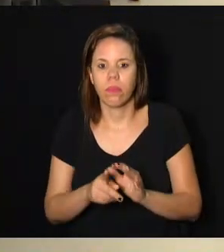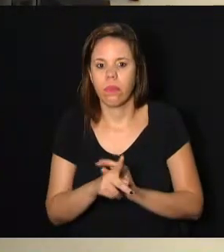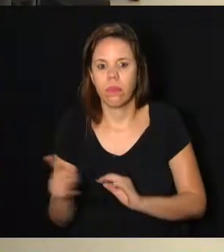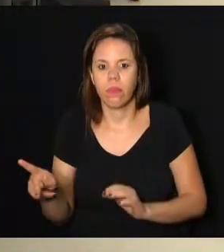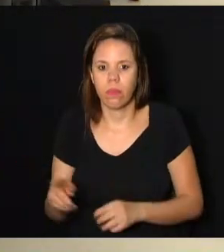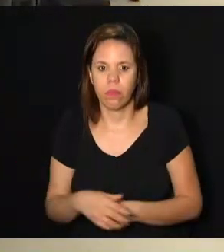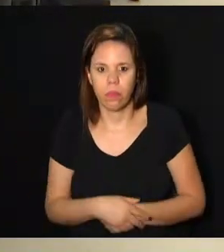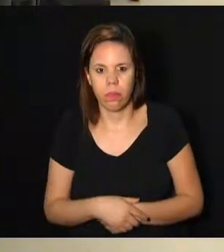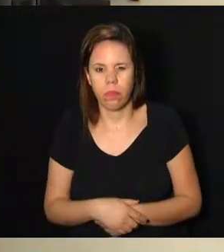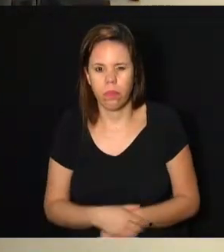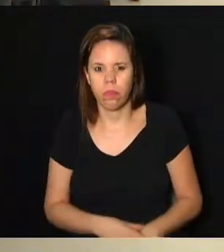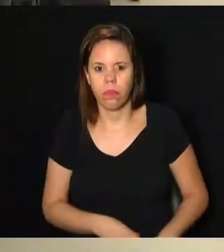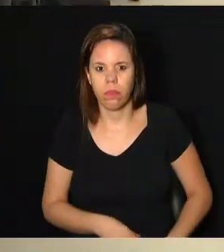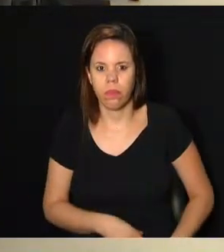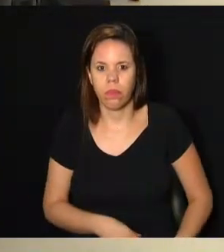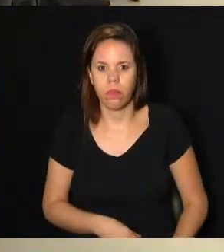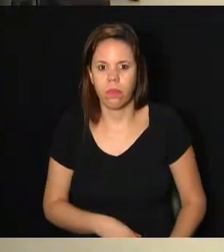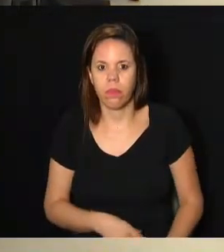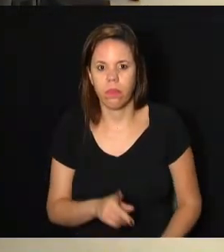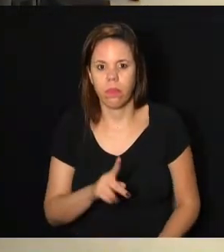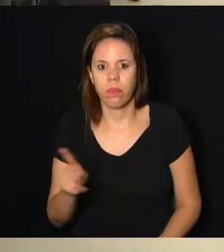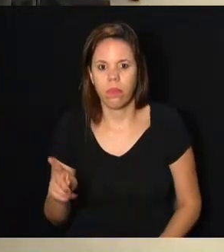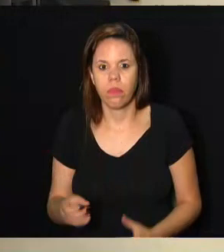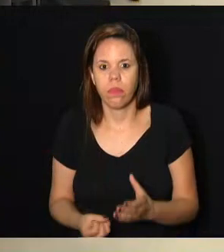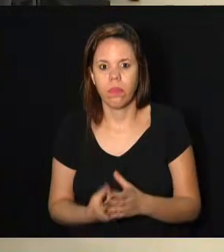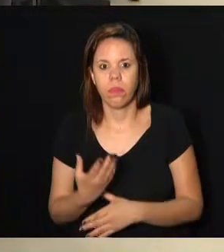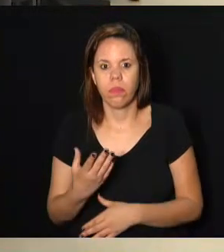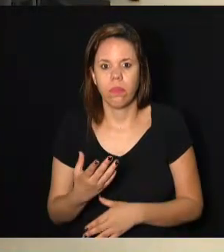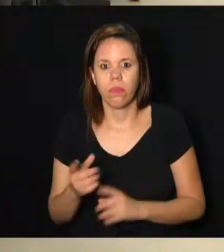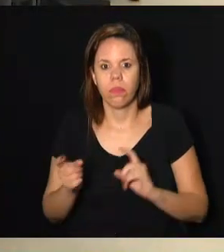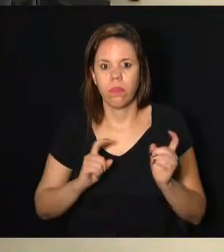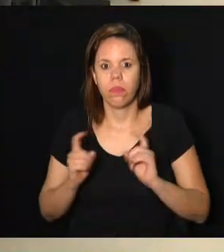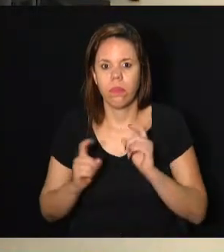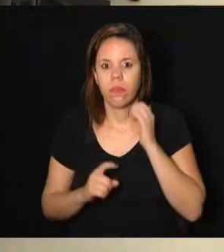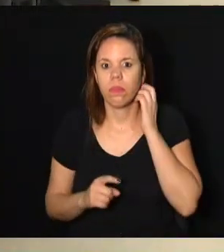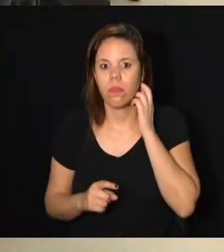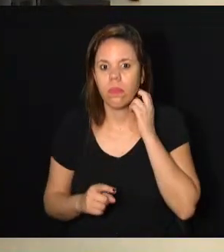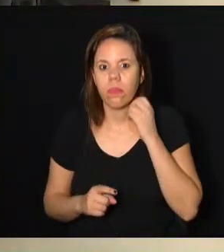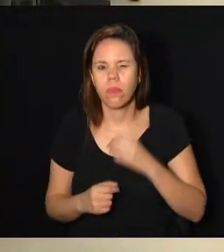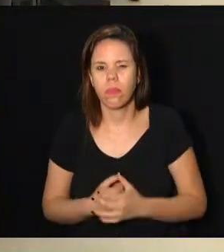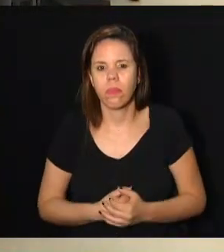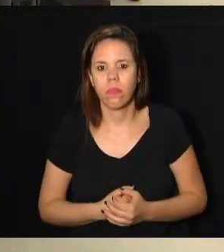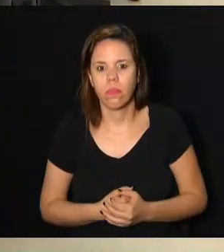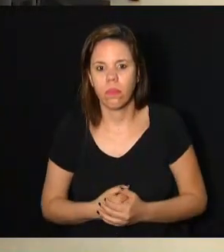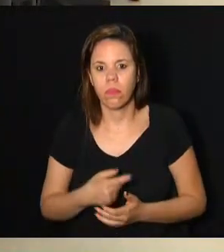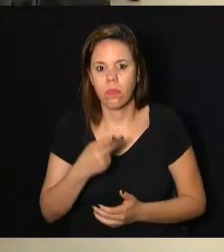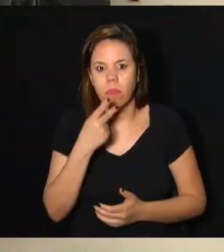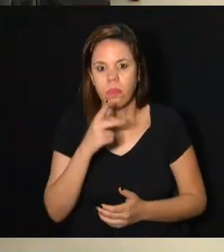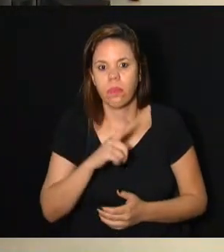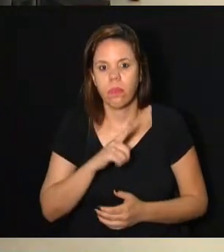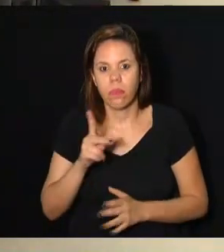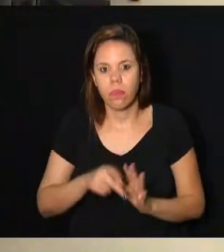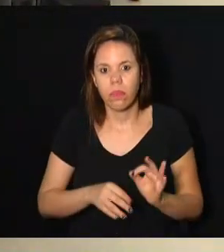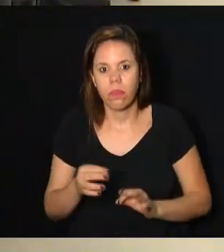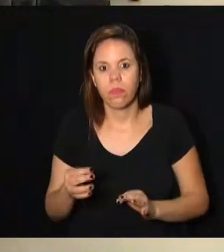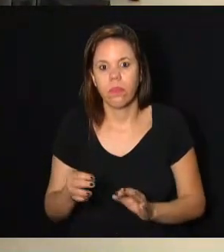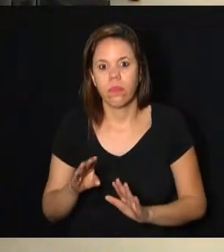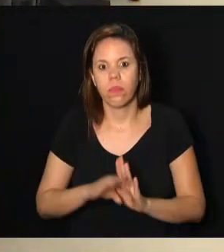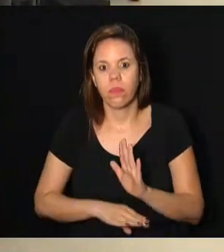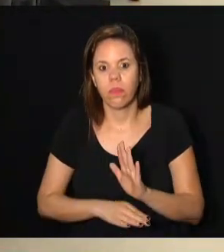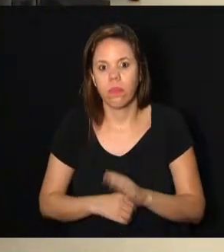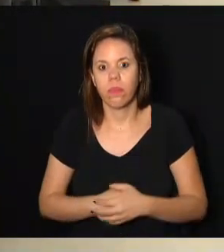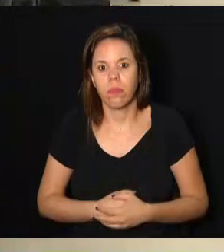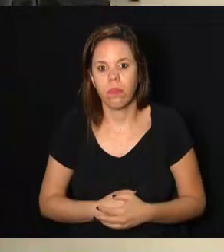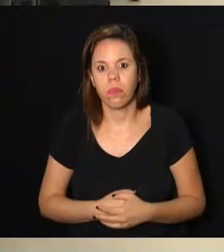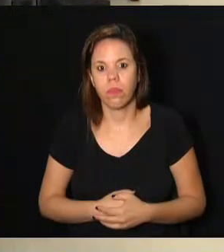presidência. Entendeu? O presidente que chamou aquela reunião, que era para falar que tinha esse projeto em pauta, mas